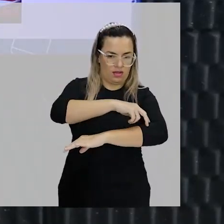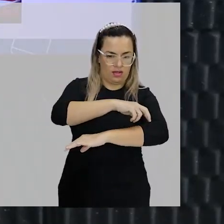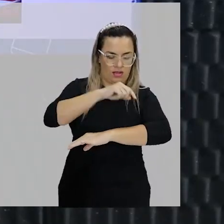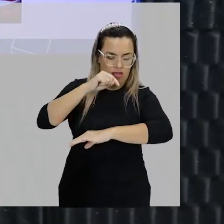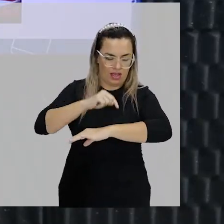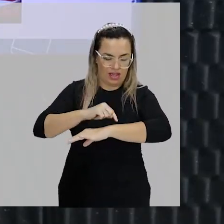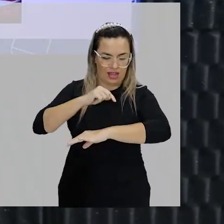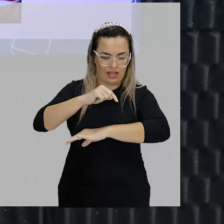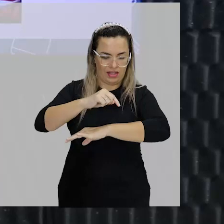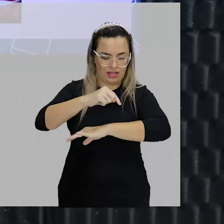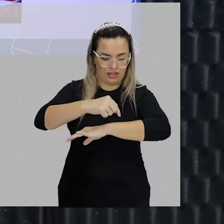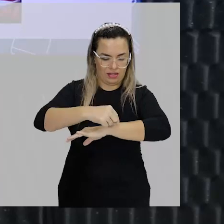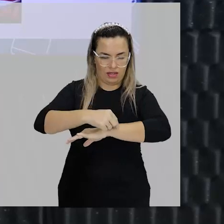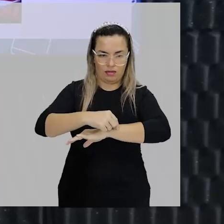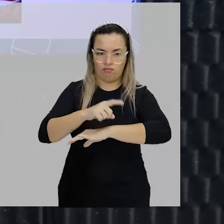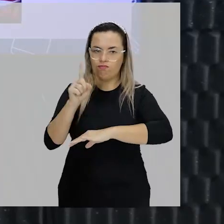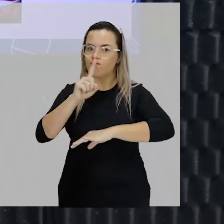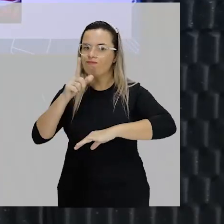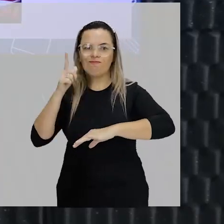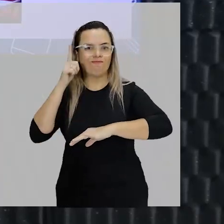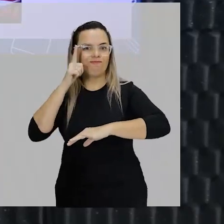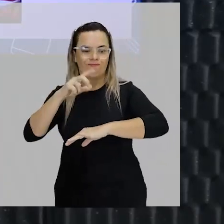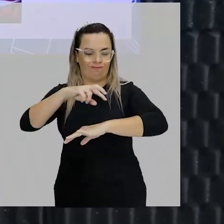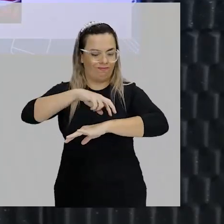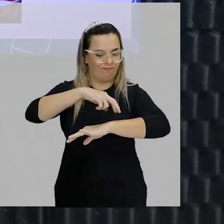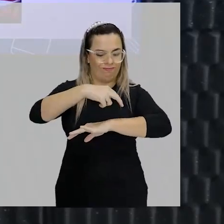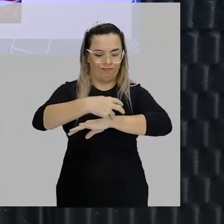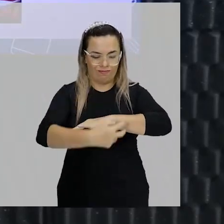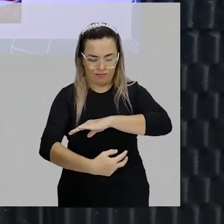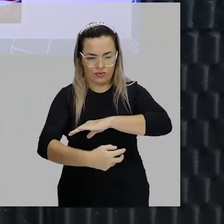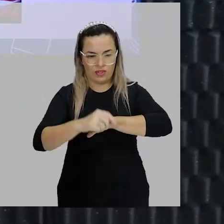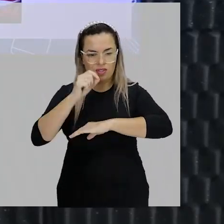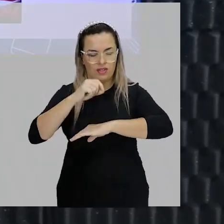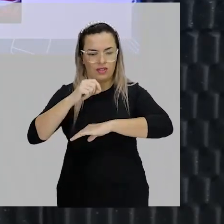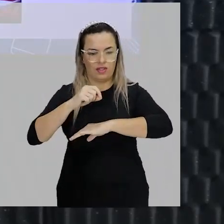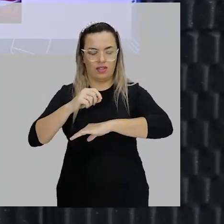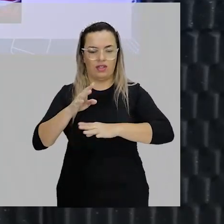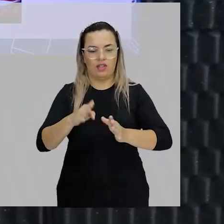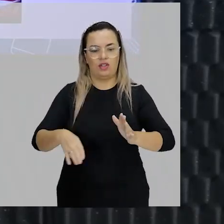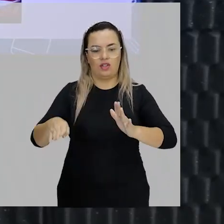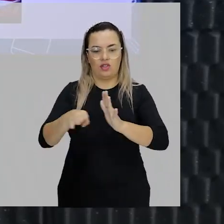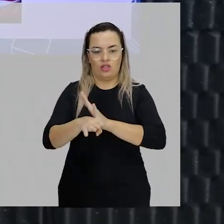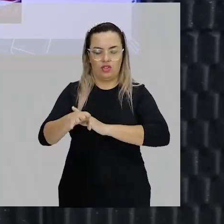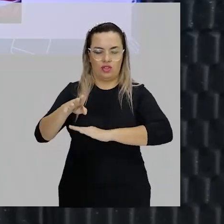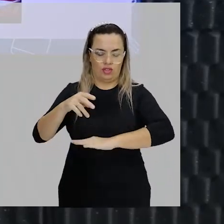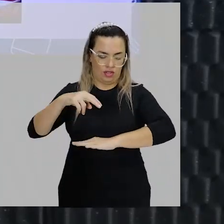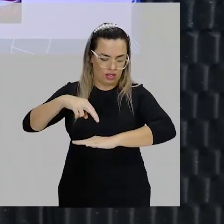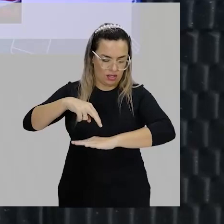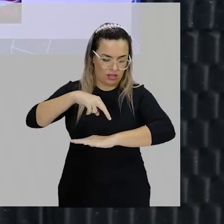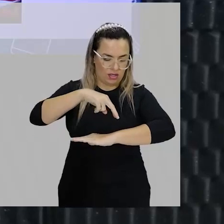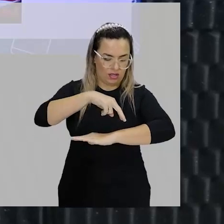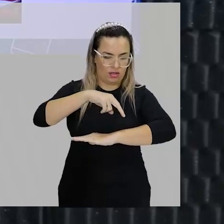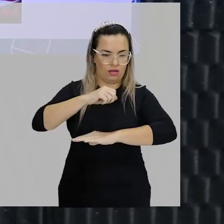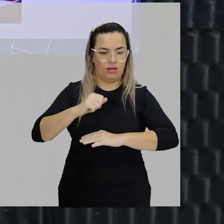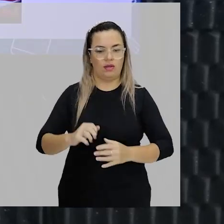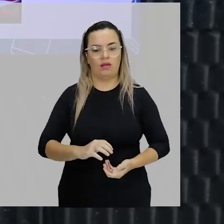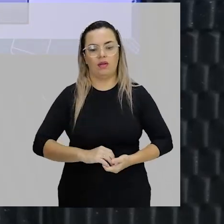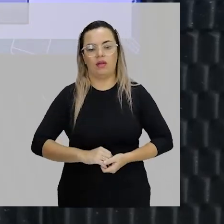fixas. Elas não conseguem ser derrubadas pelos atletas caso eles cheguem a tocar nesse tipo de barreira,